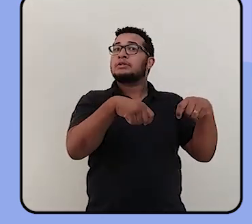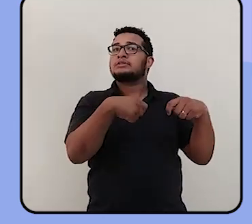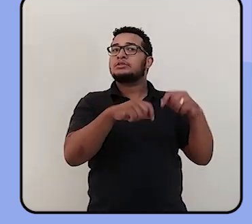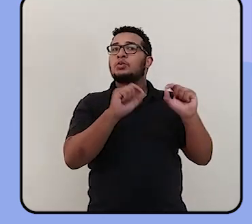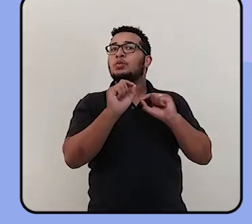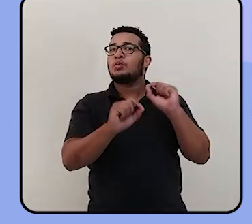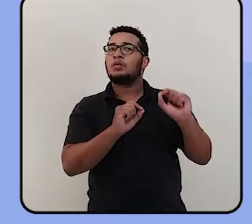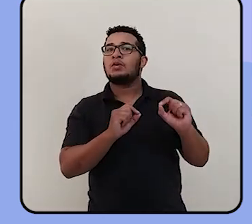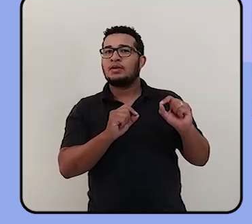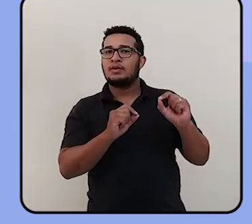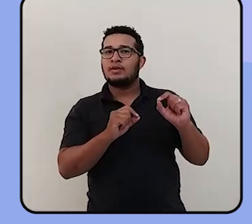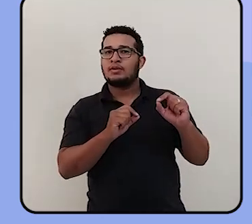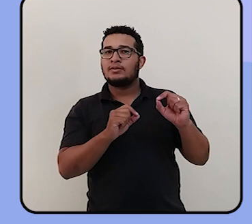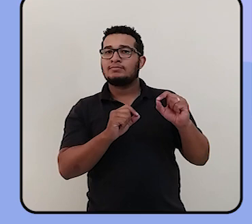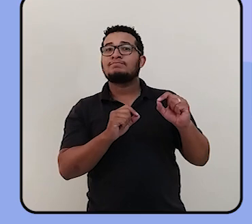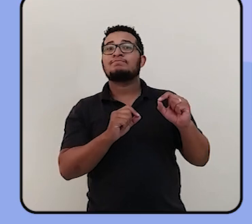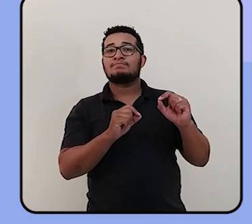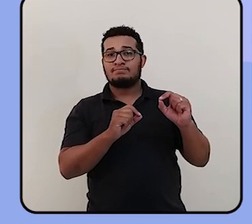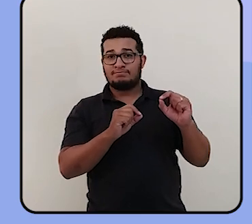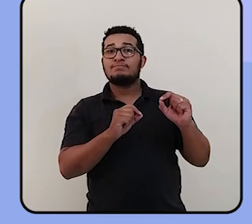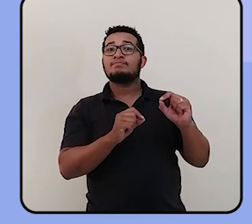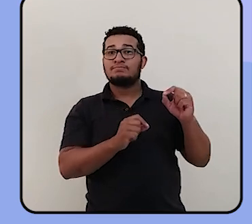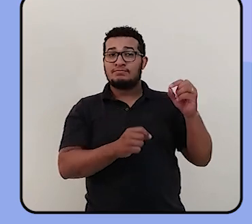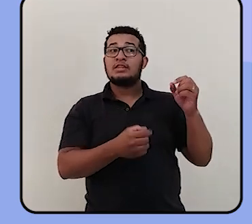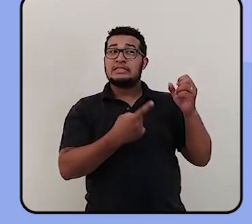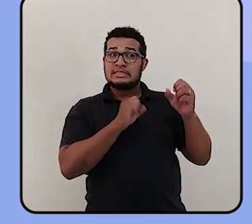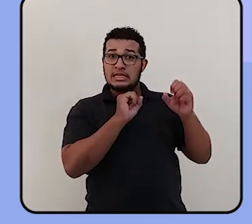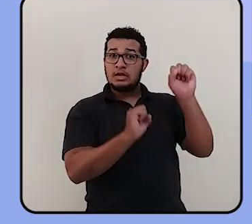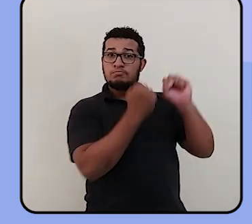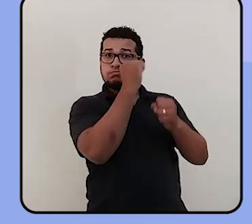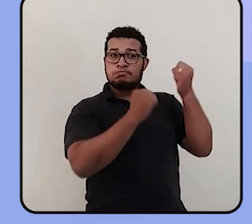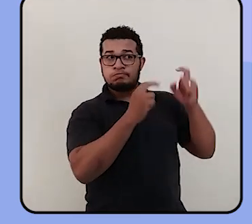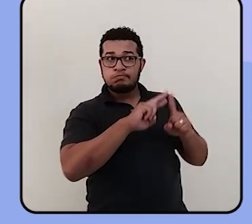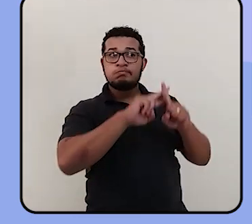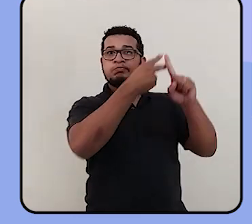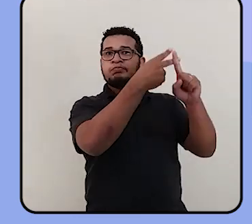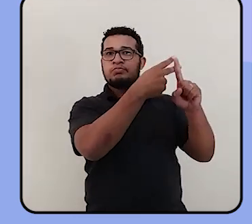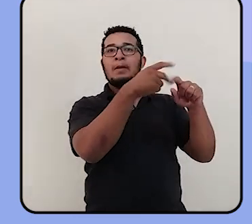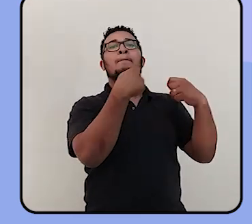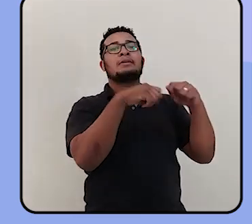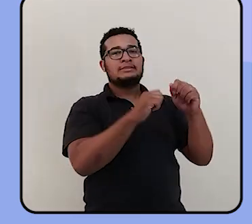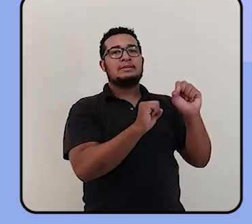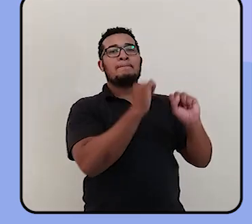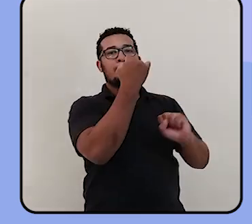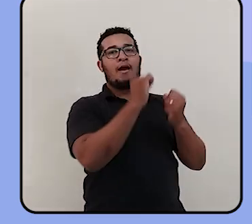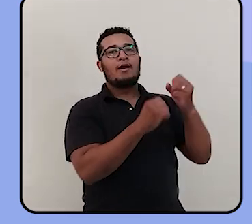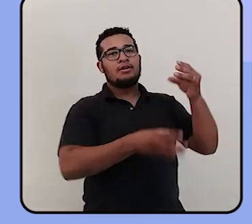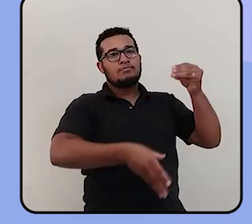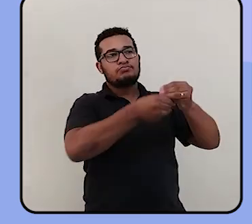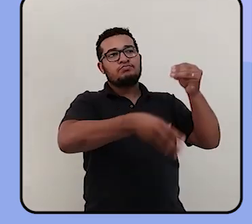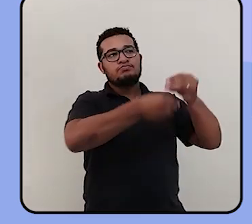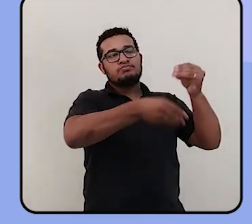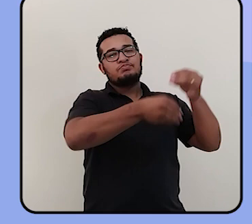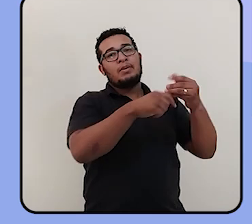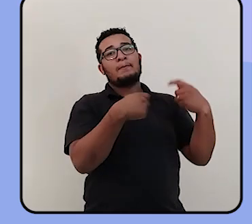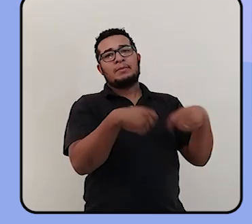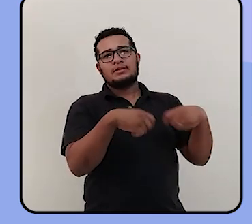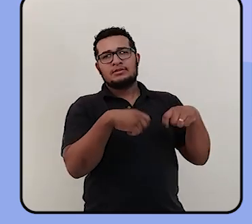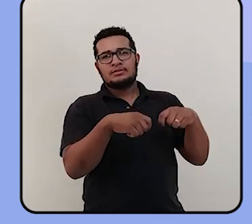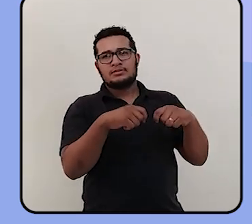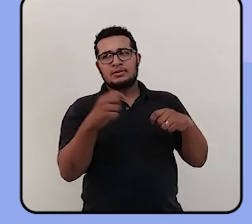precisar acrescentar máquinas? Se eu quero aumentar a produção, eu tenho que colocar mais